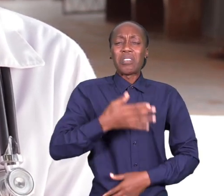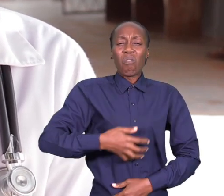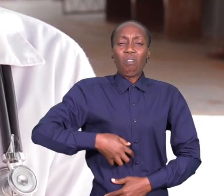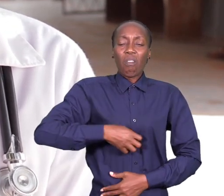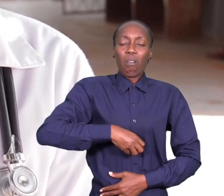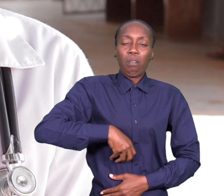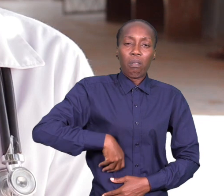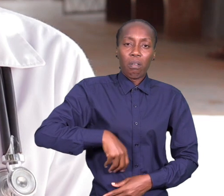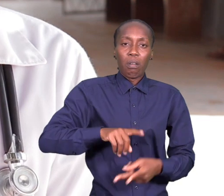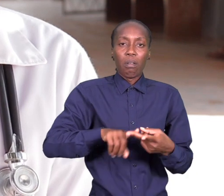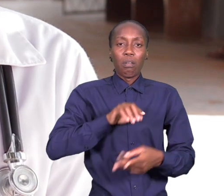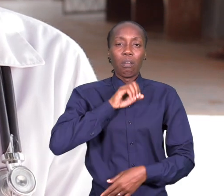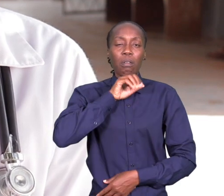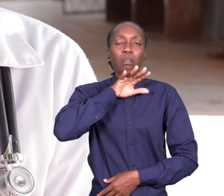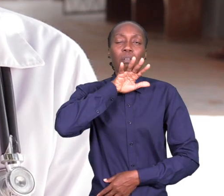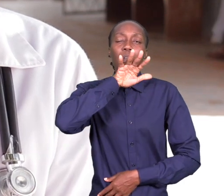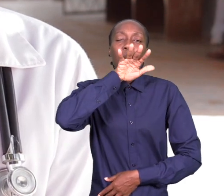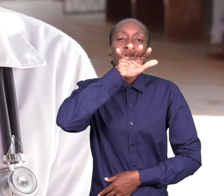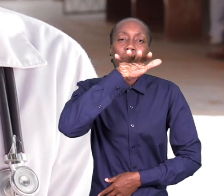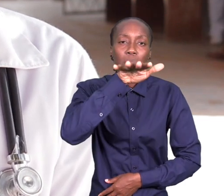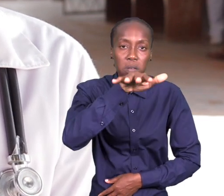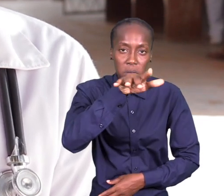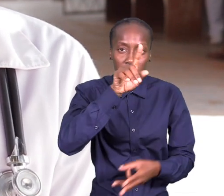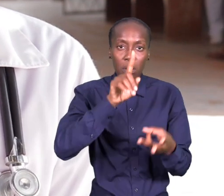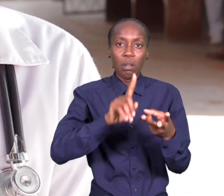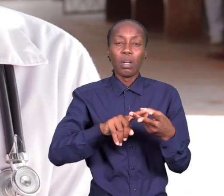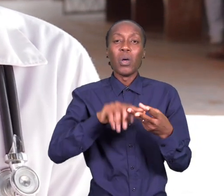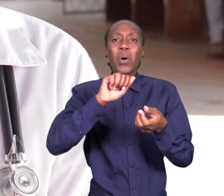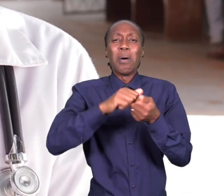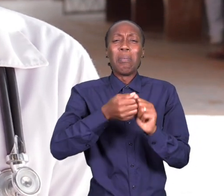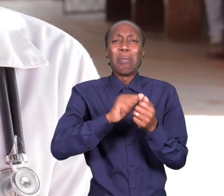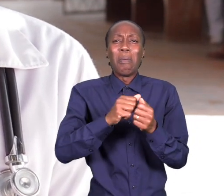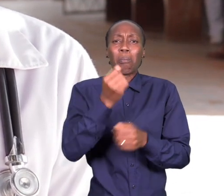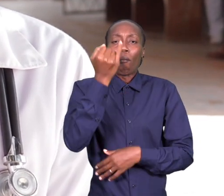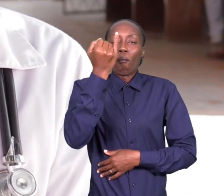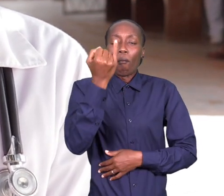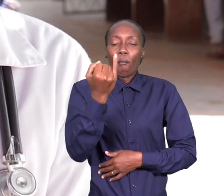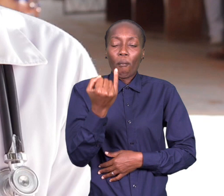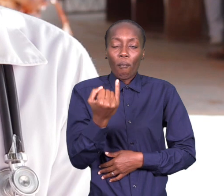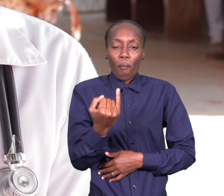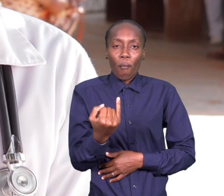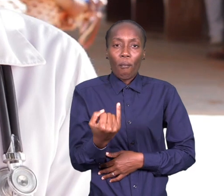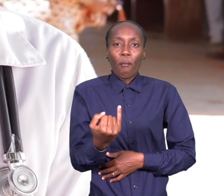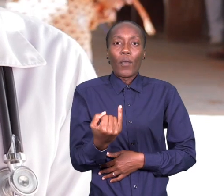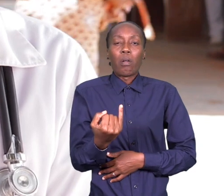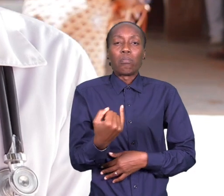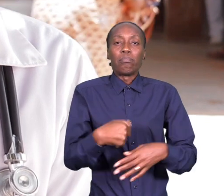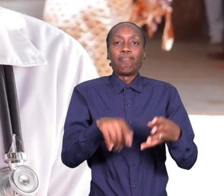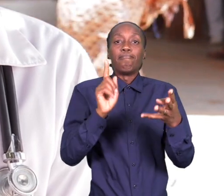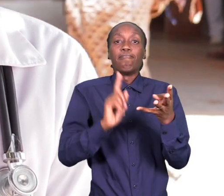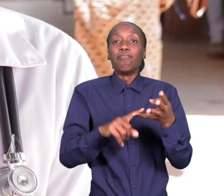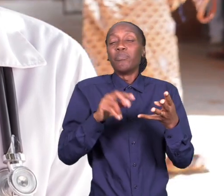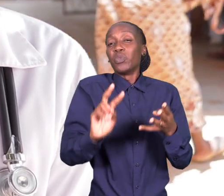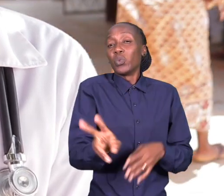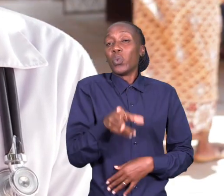diarreia, vômito, aumento do tamanho do abdômen, emagrecimento, que